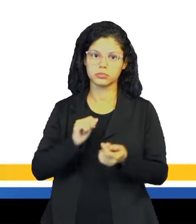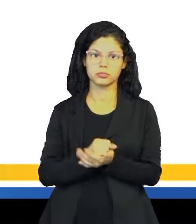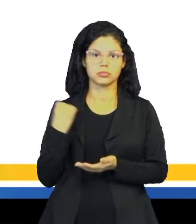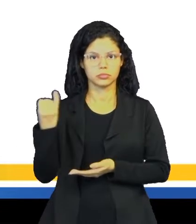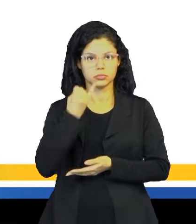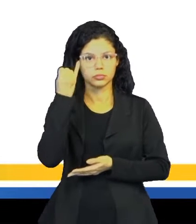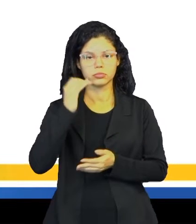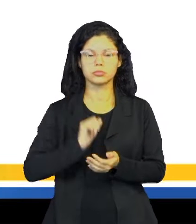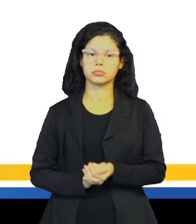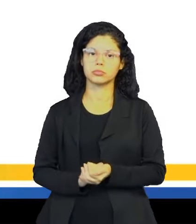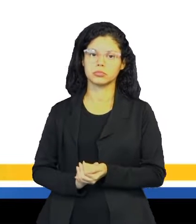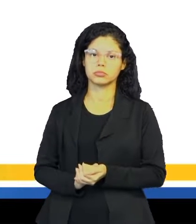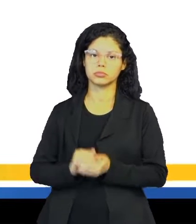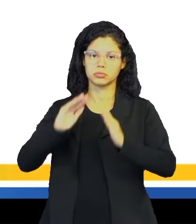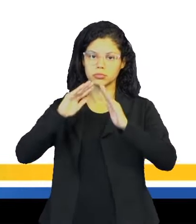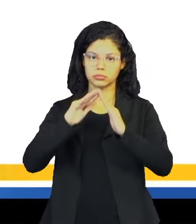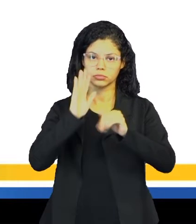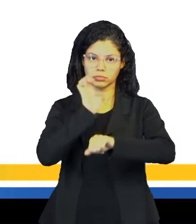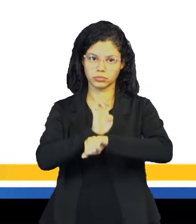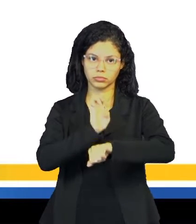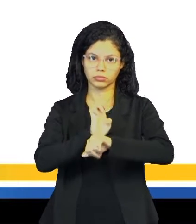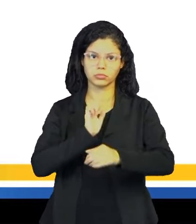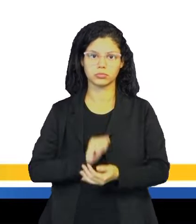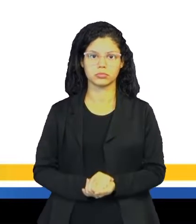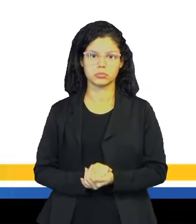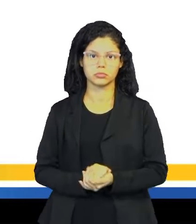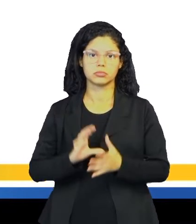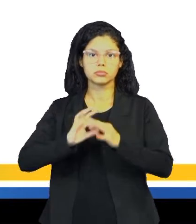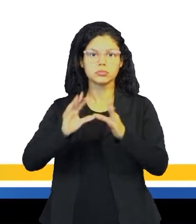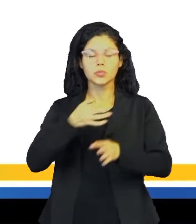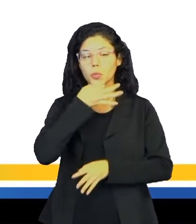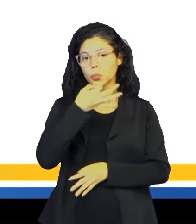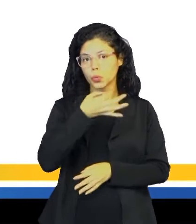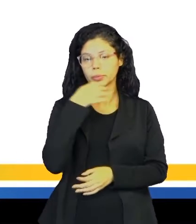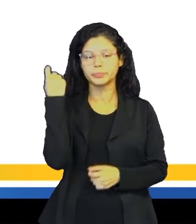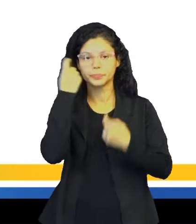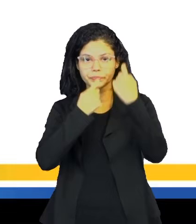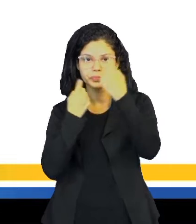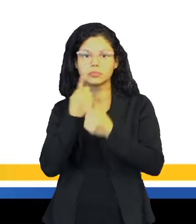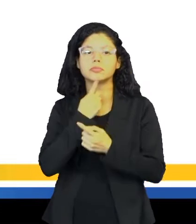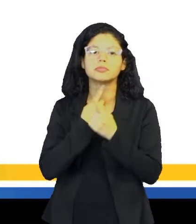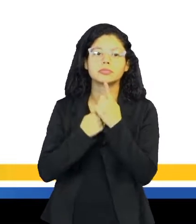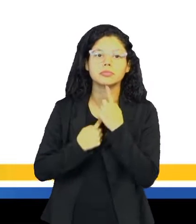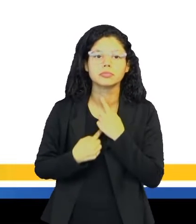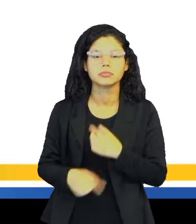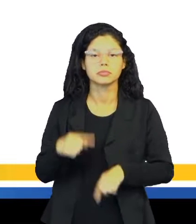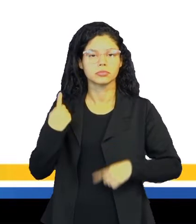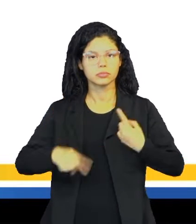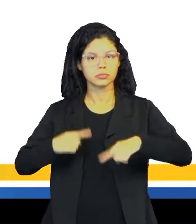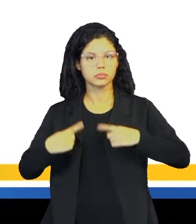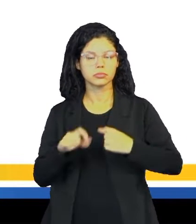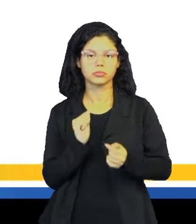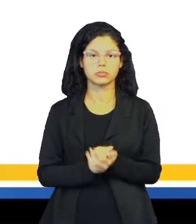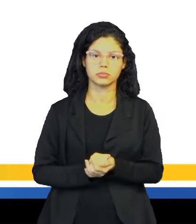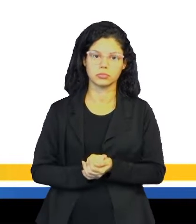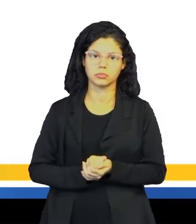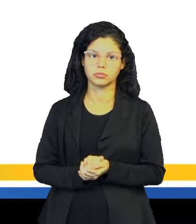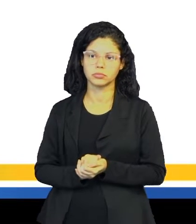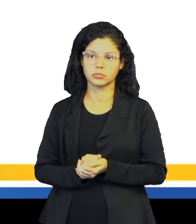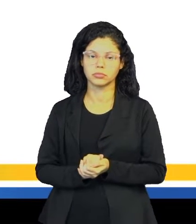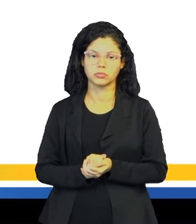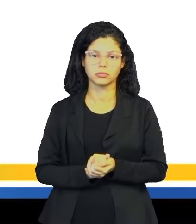político, especialmente face ao Estado, liberdade de opinião e de expressão, da vontade